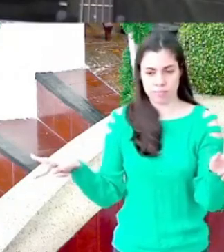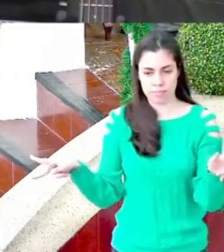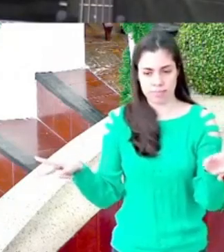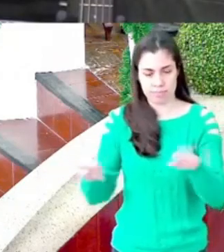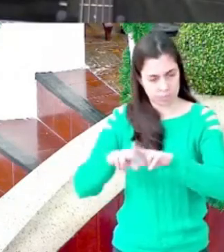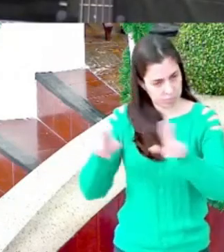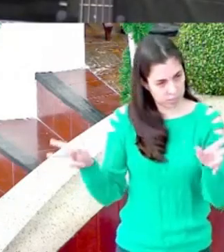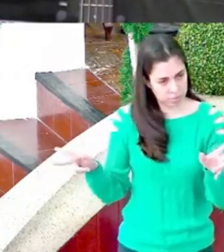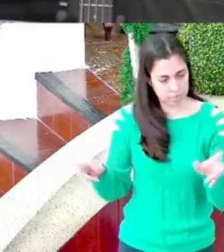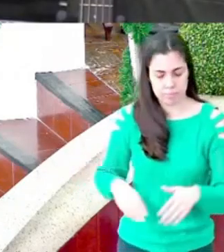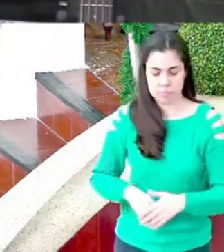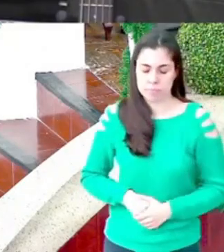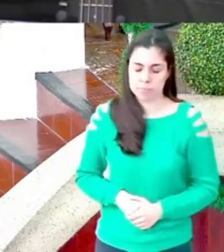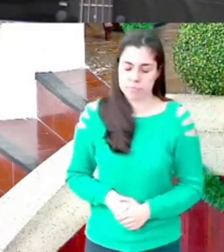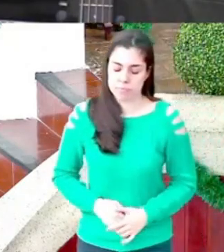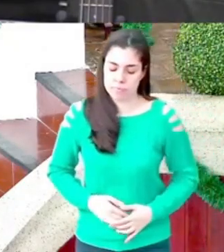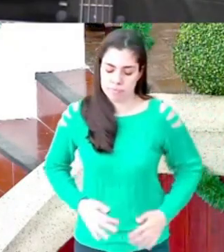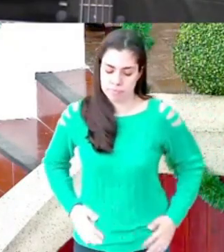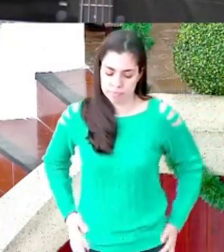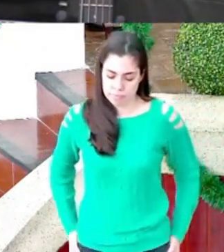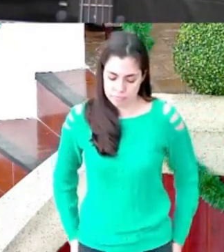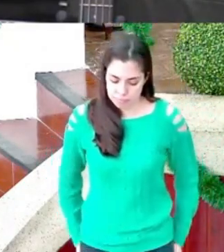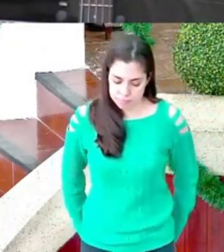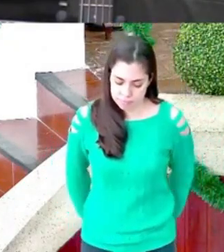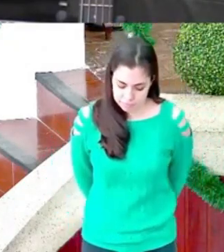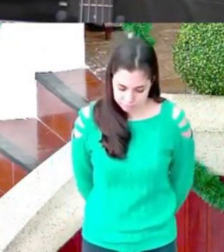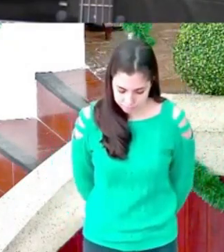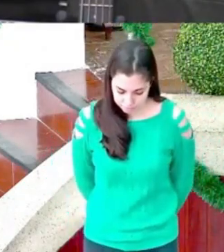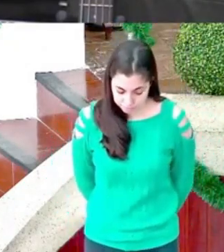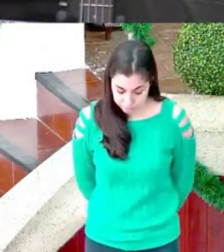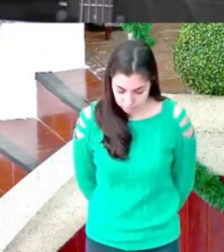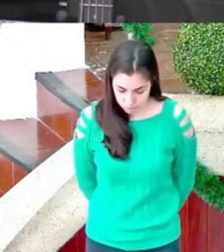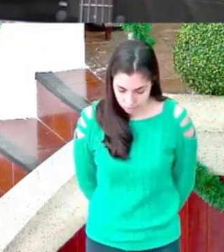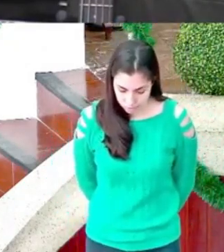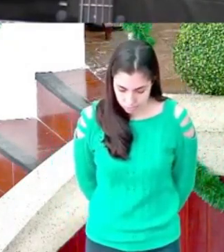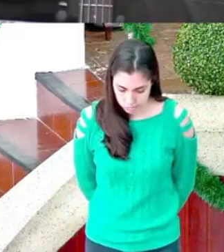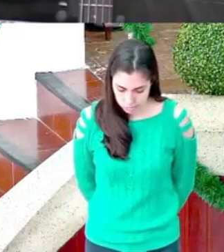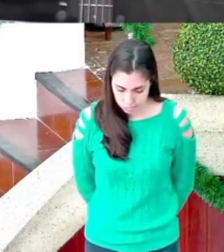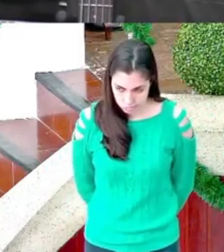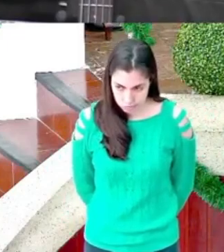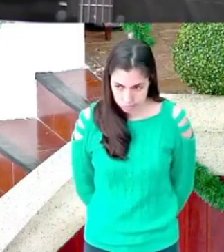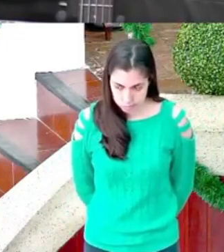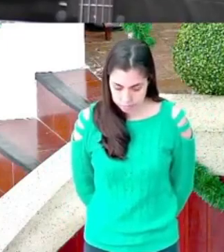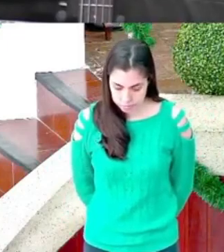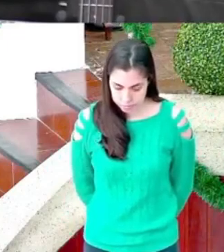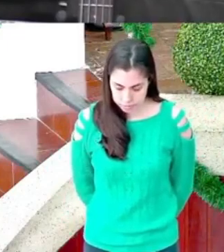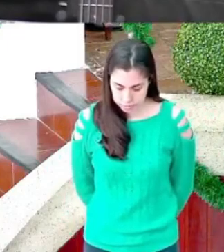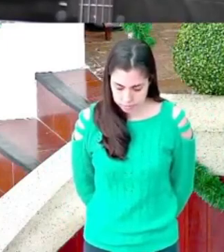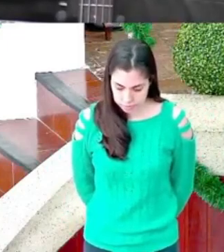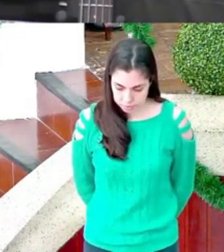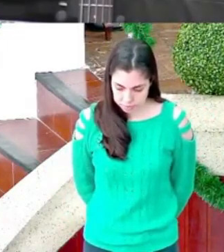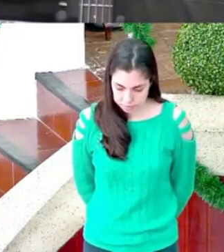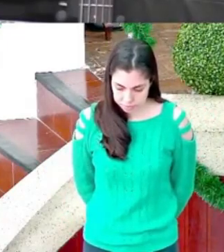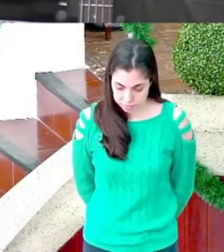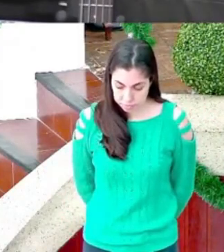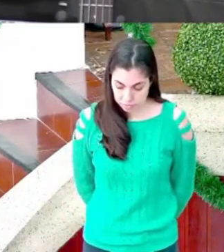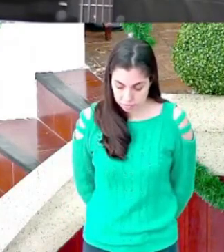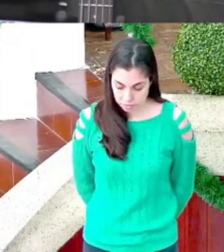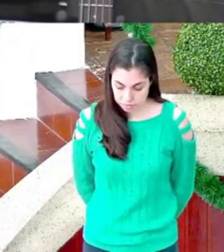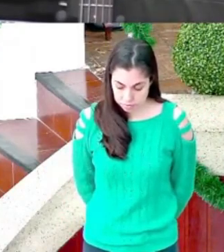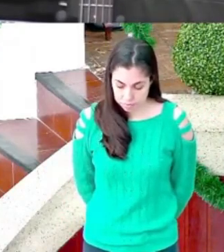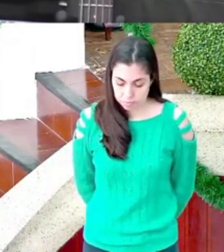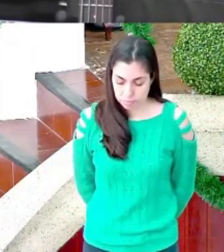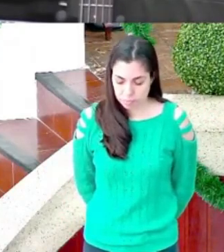uma preciosa advertência de nosso Senhor. Isso porque ao passar do tempo, algumas pessoas passam